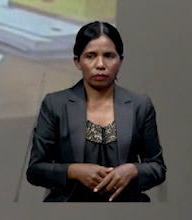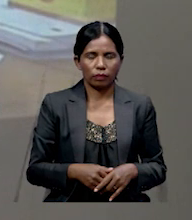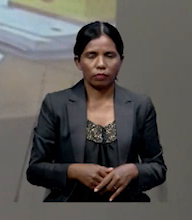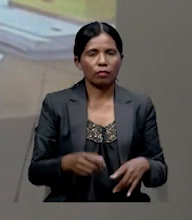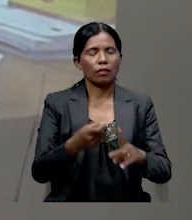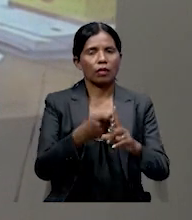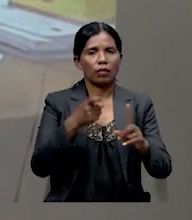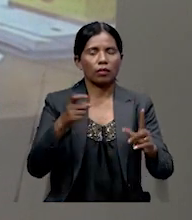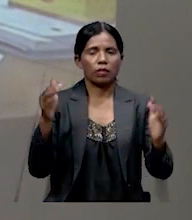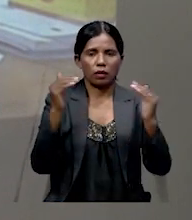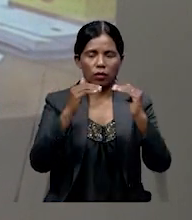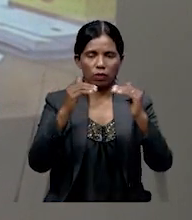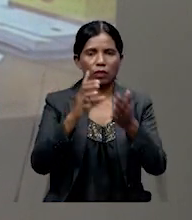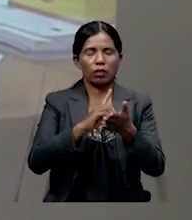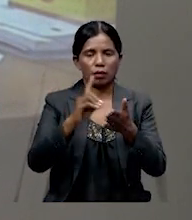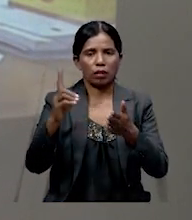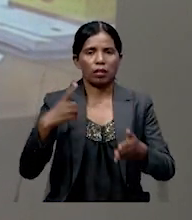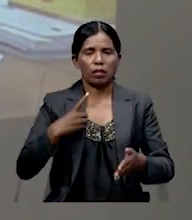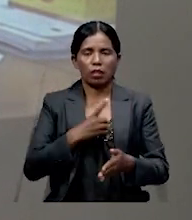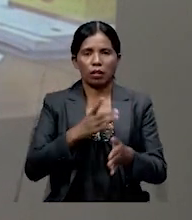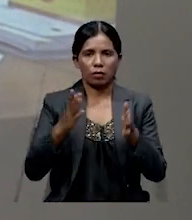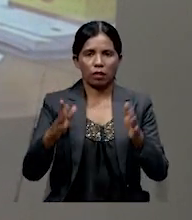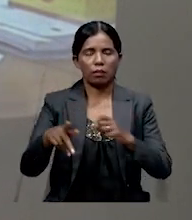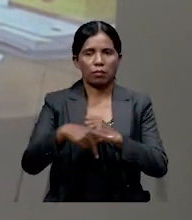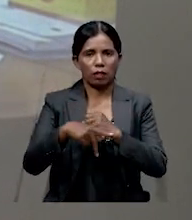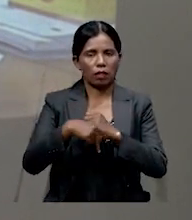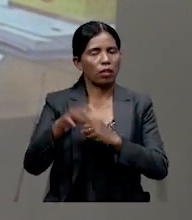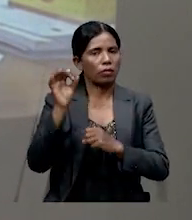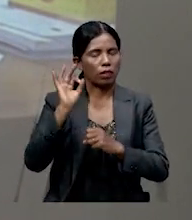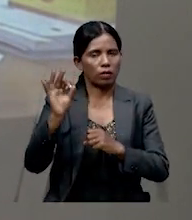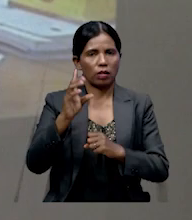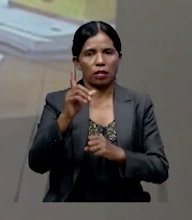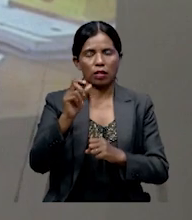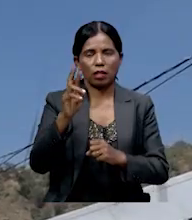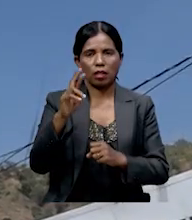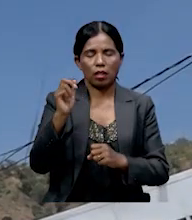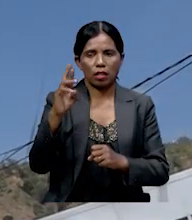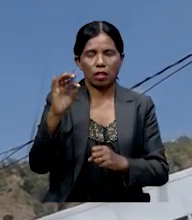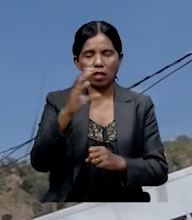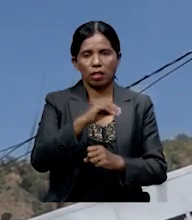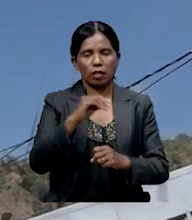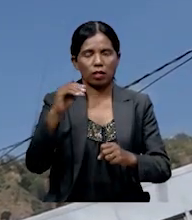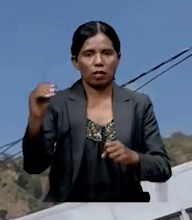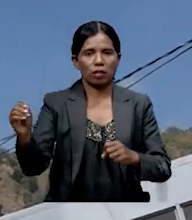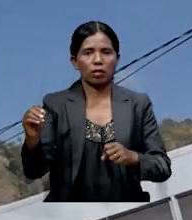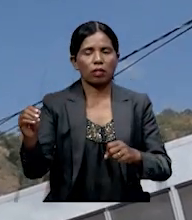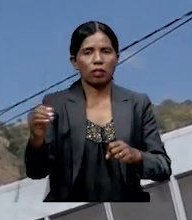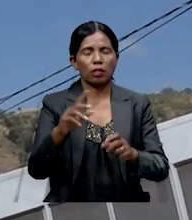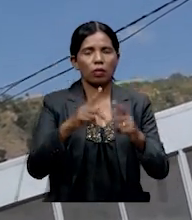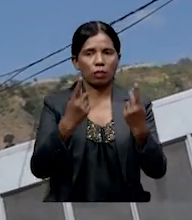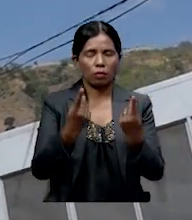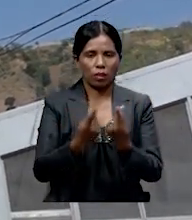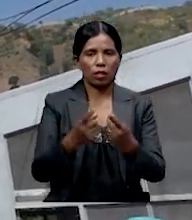Lihusi plenária semana, né? Deputado Bancada Fretilin, Dário Madeira, considera operador telecomunicação Balon comete